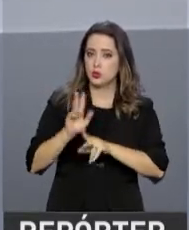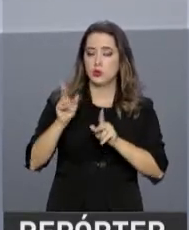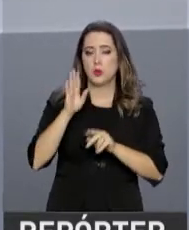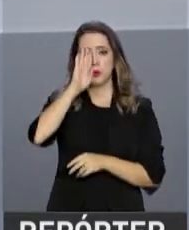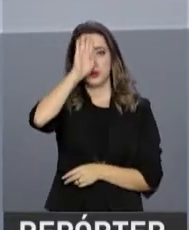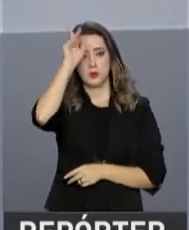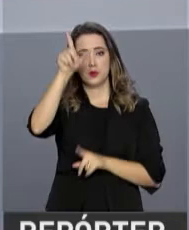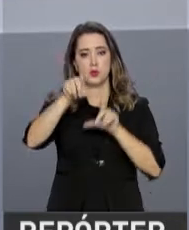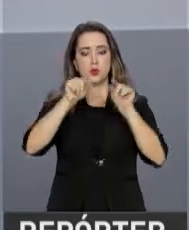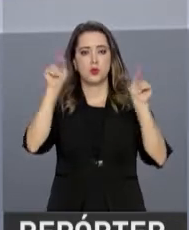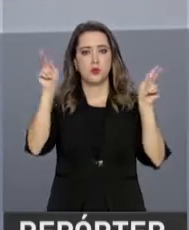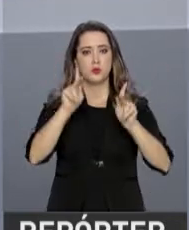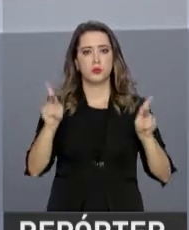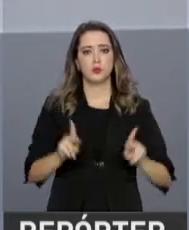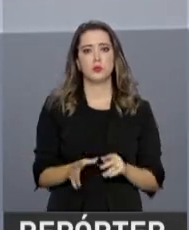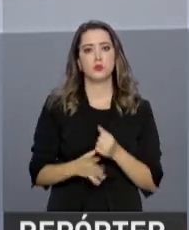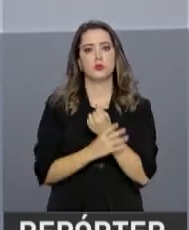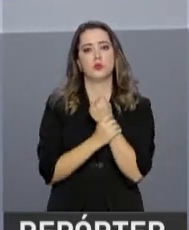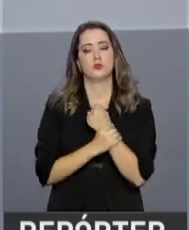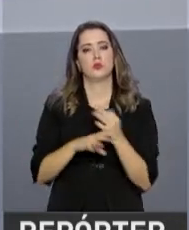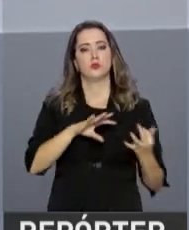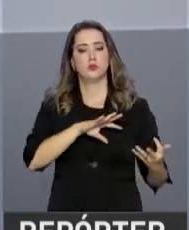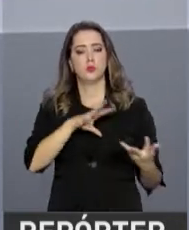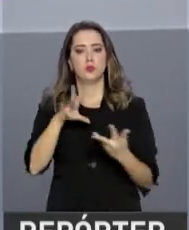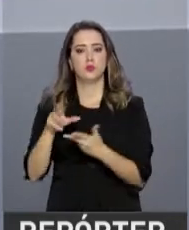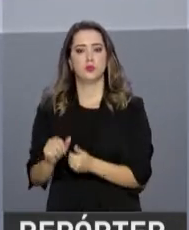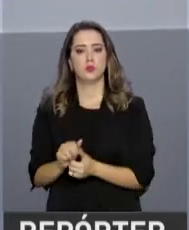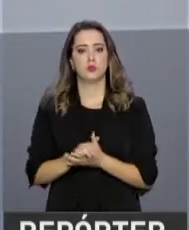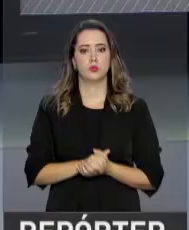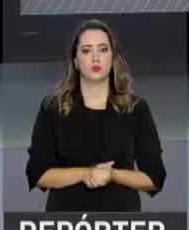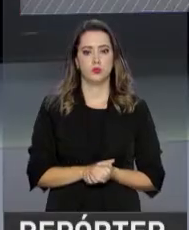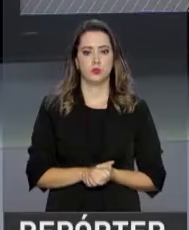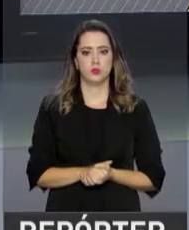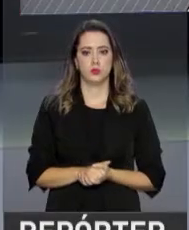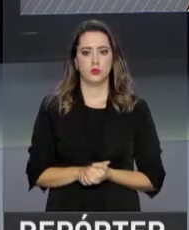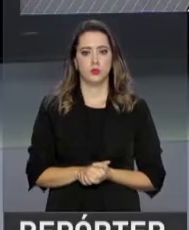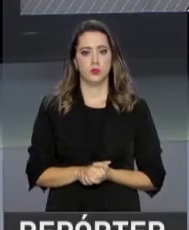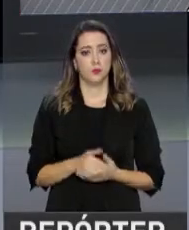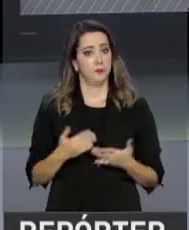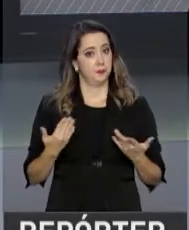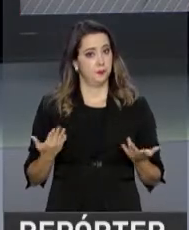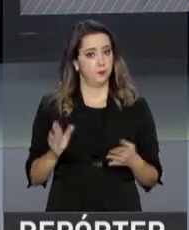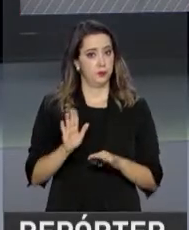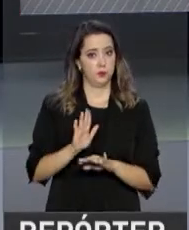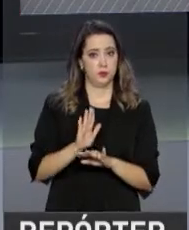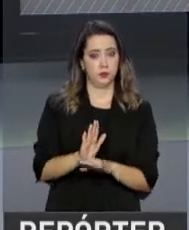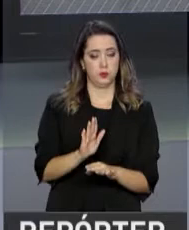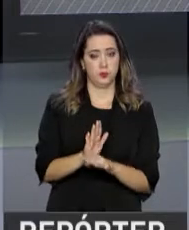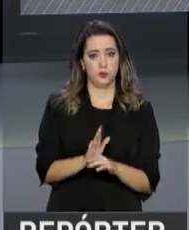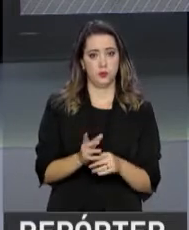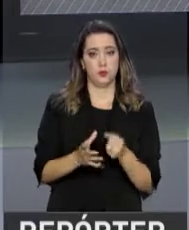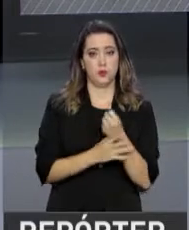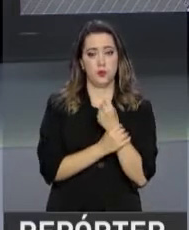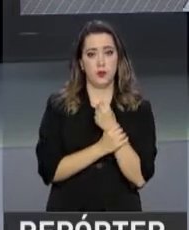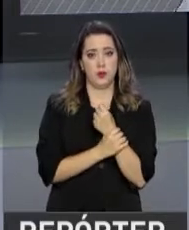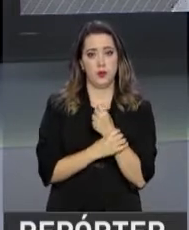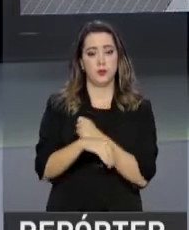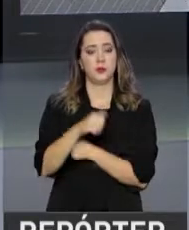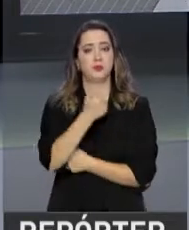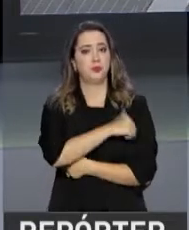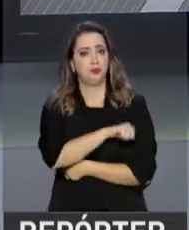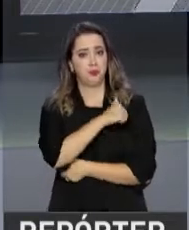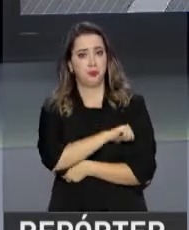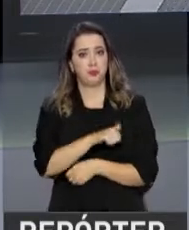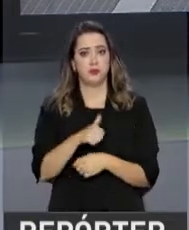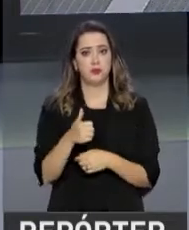principais decisões sobre paz e segurança internacionais e para reforçar a segurança o rio de janeiro recebeu